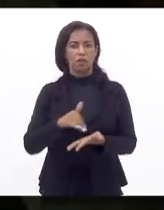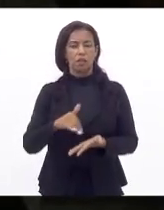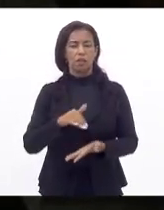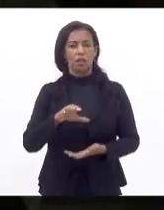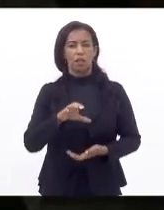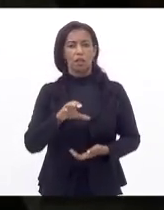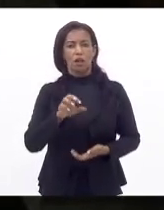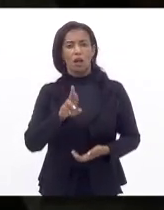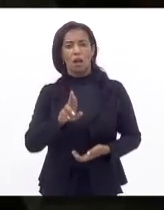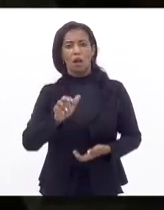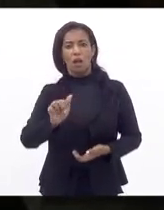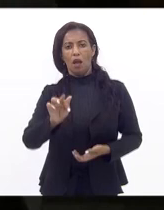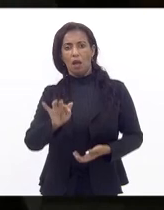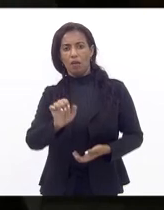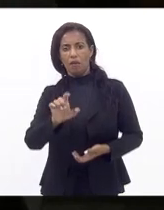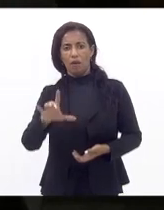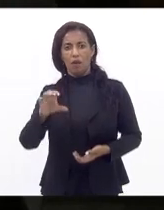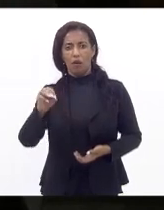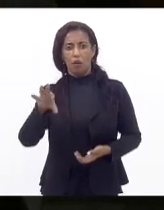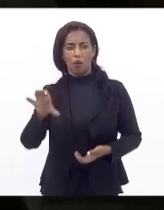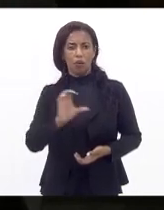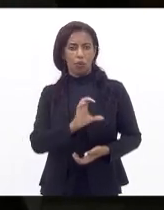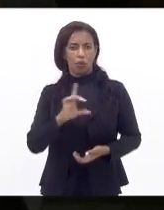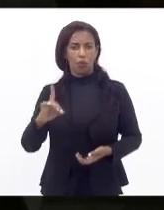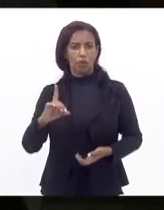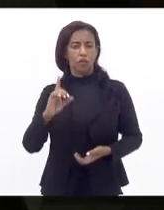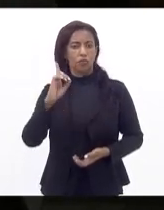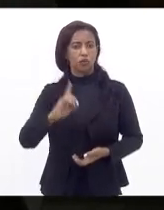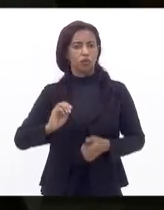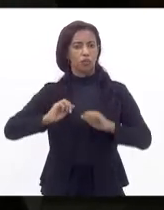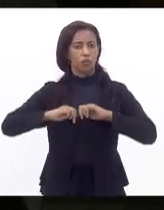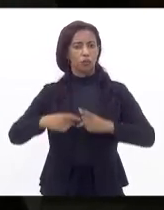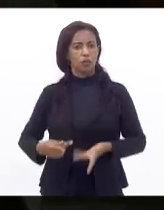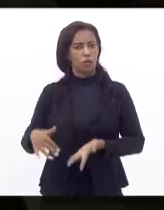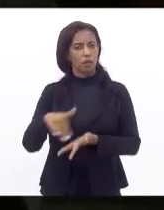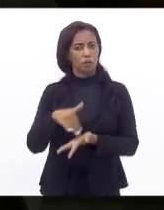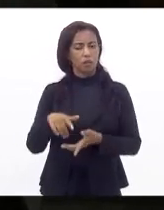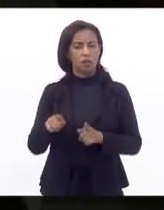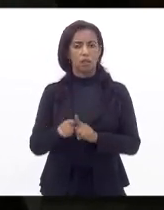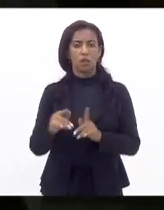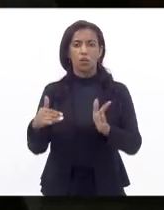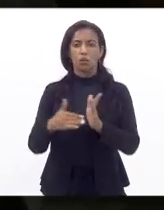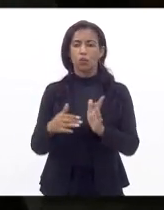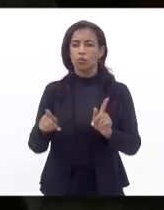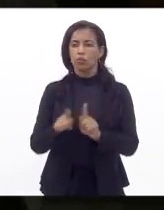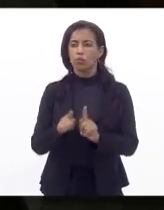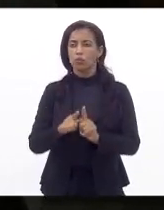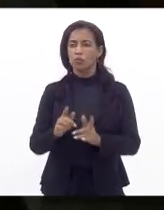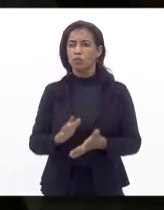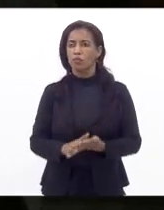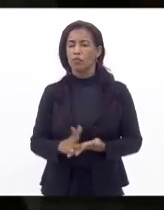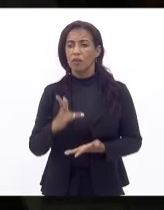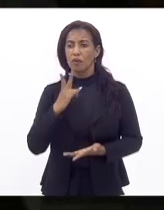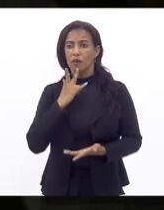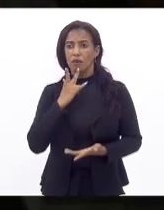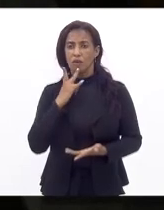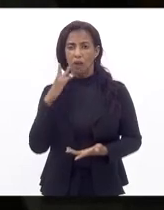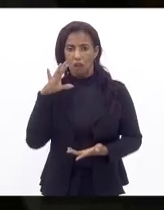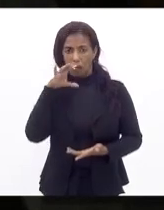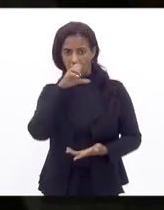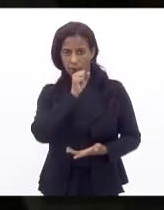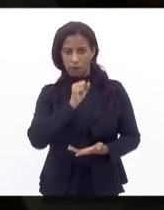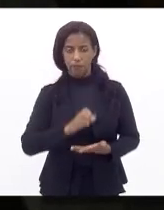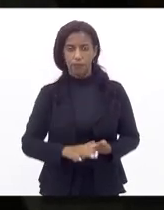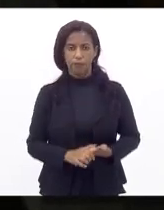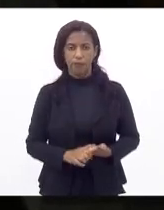Costa e particularmente do Gerson, que é o coordenador de Educação e Direitos Humanos daquela secretaria. E por último, hoje eu vou fazer aqui uma nota pessoal que eu raramente